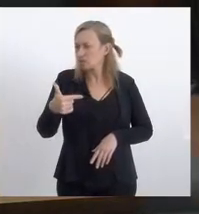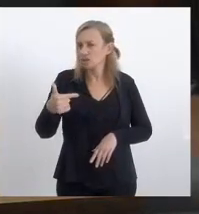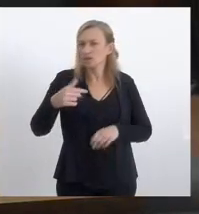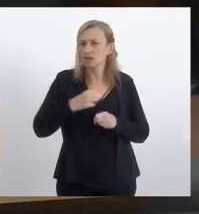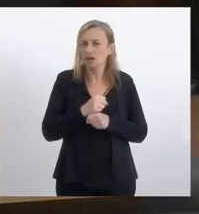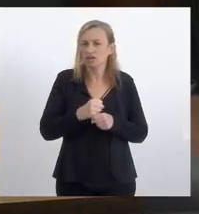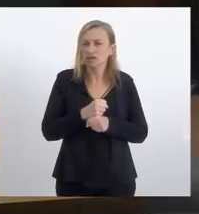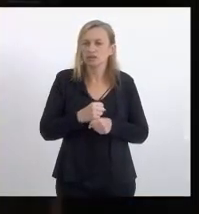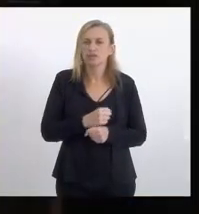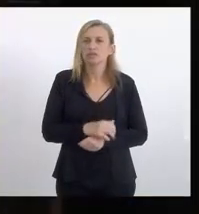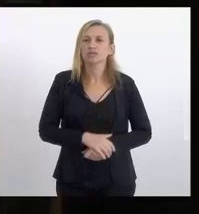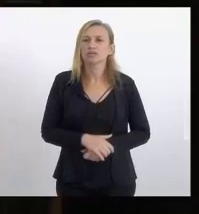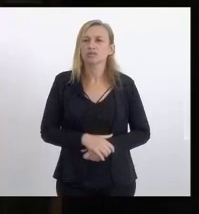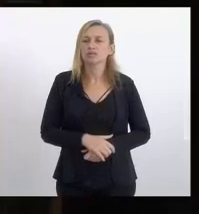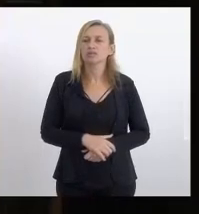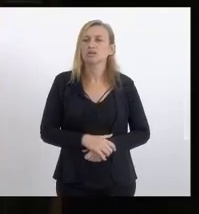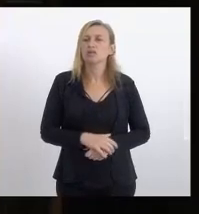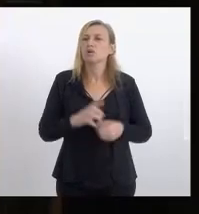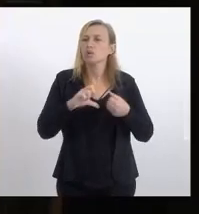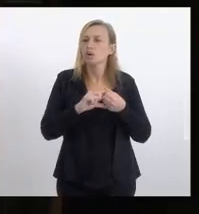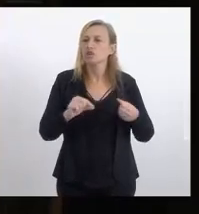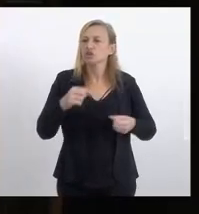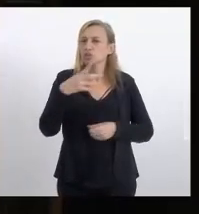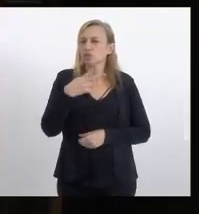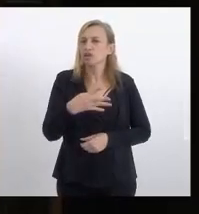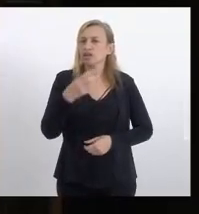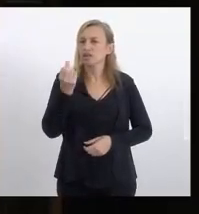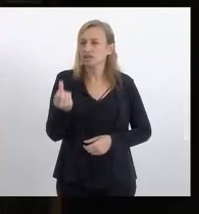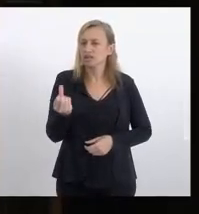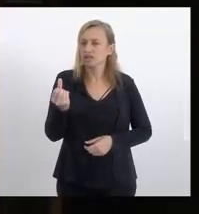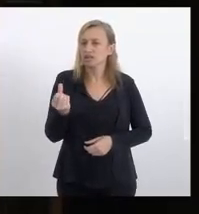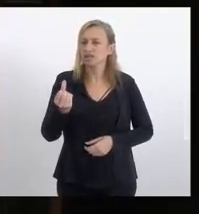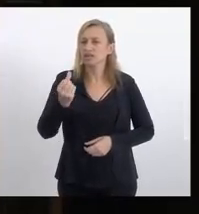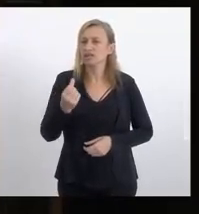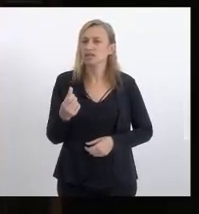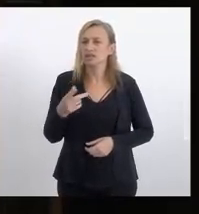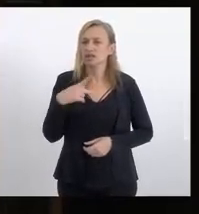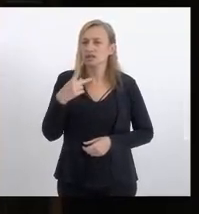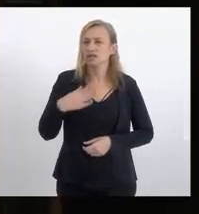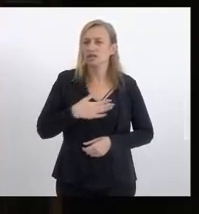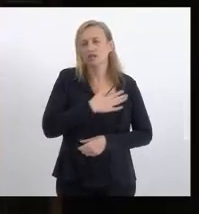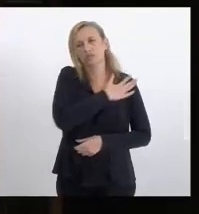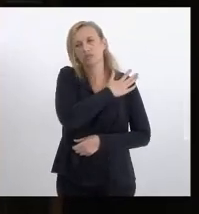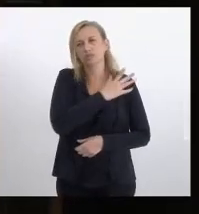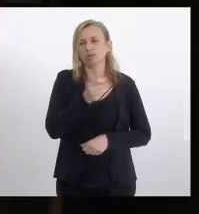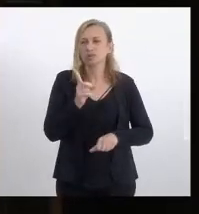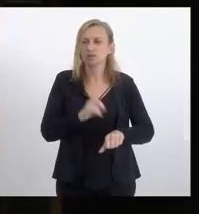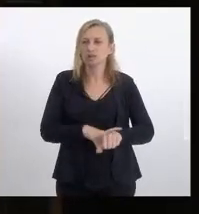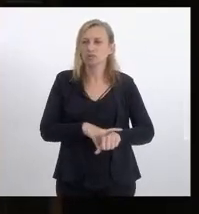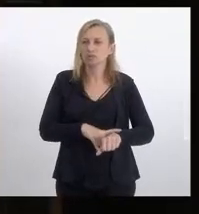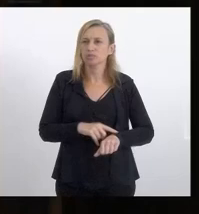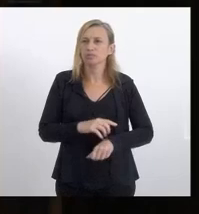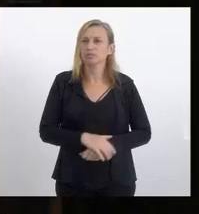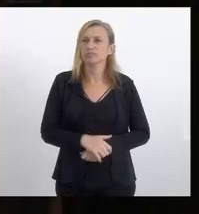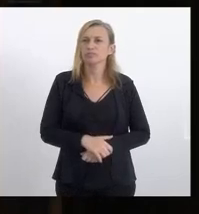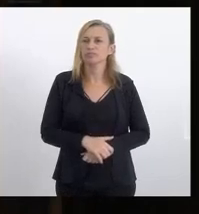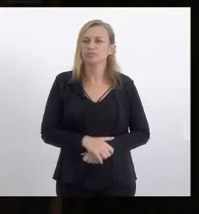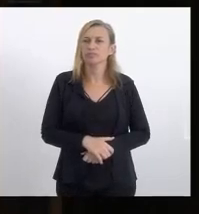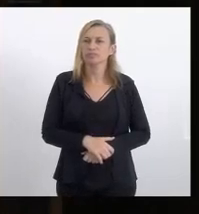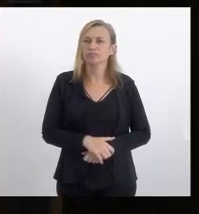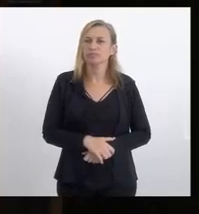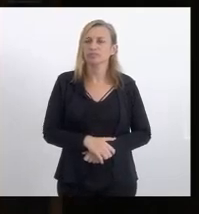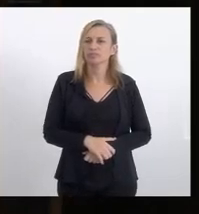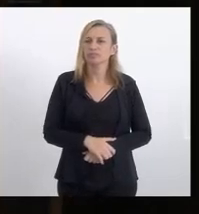67 o artigo 46 fala dos militares temporários dos